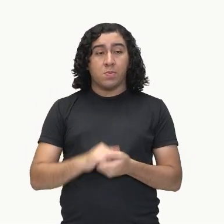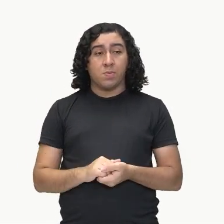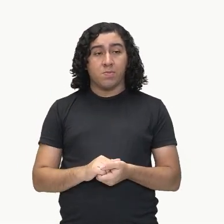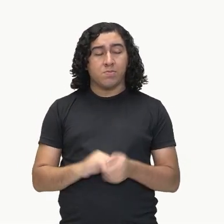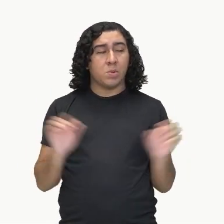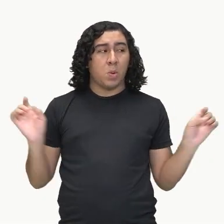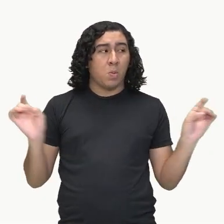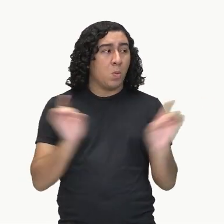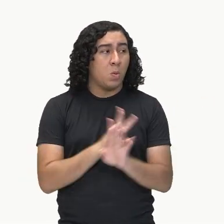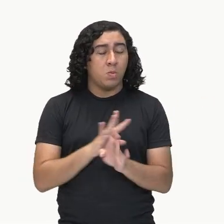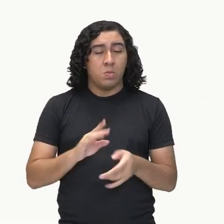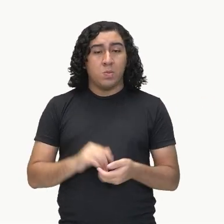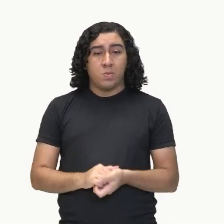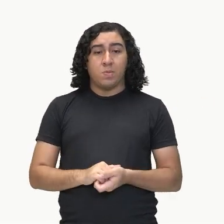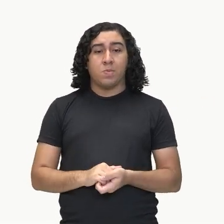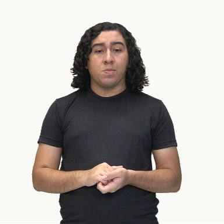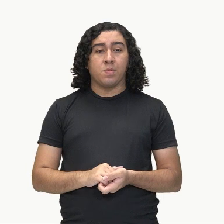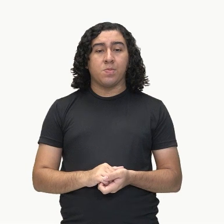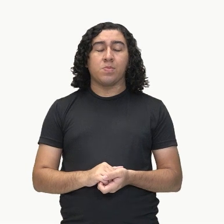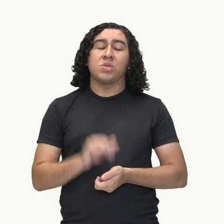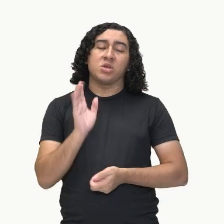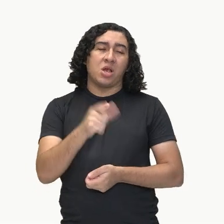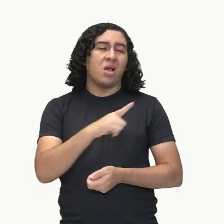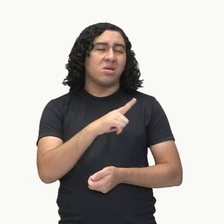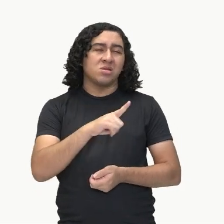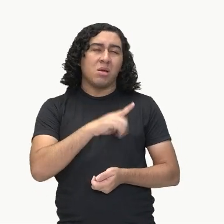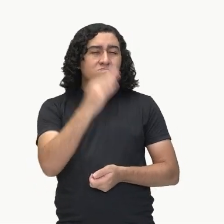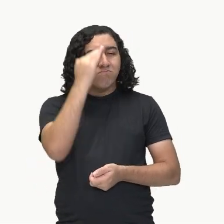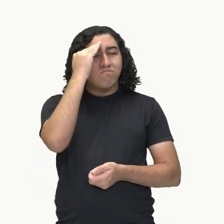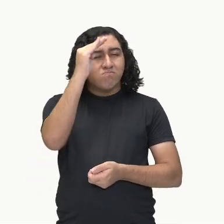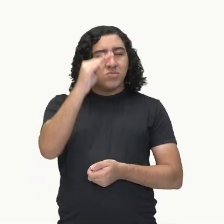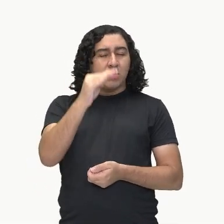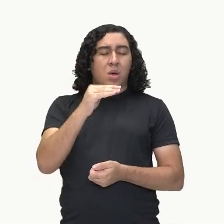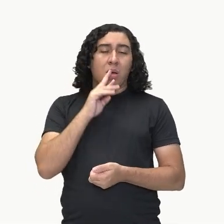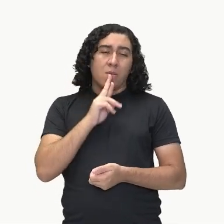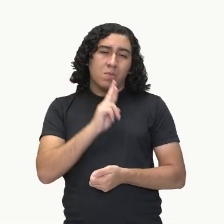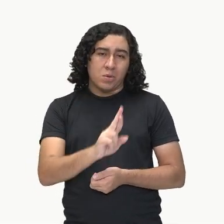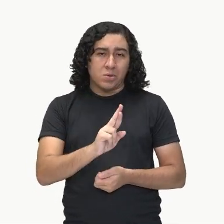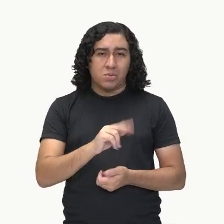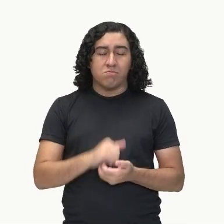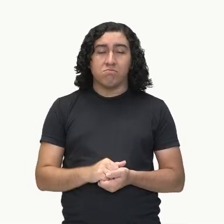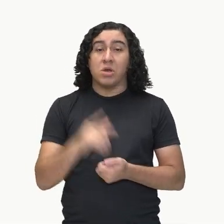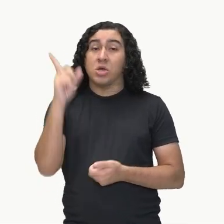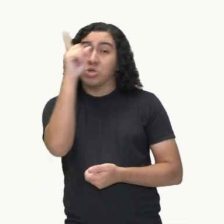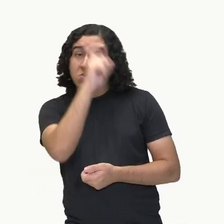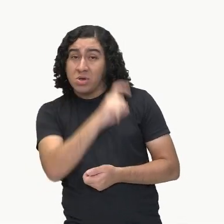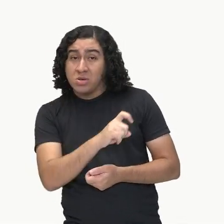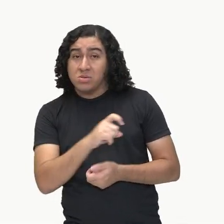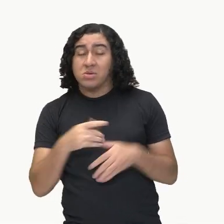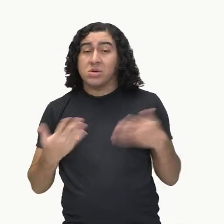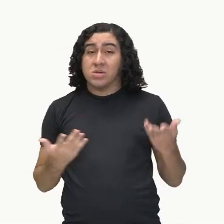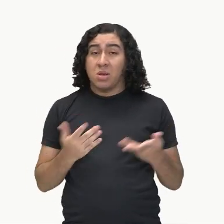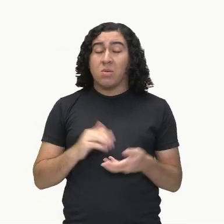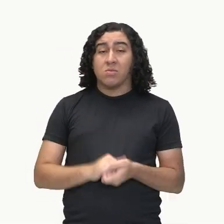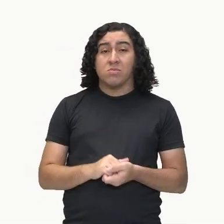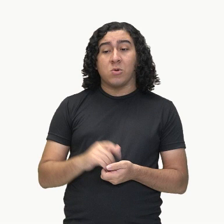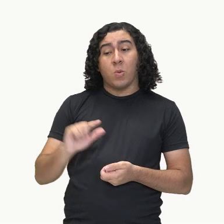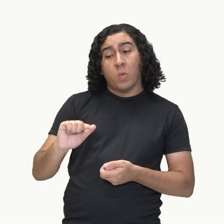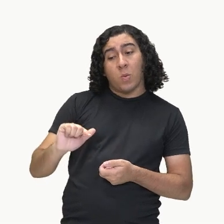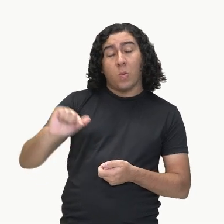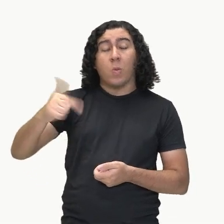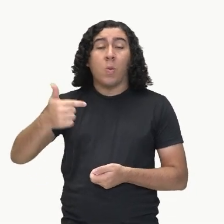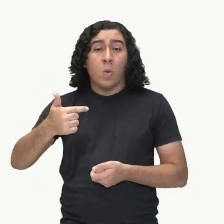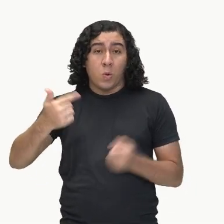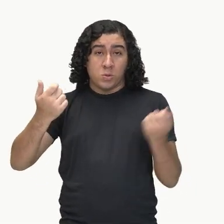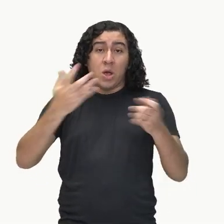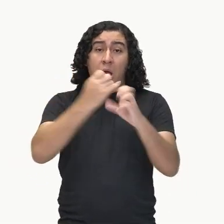Pronto. Este é o primeiro modo de você resolver aí. Tem dificuldade ainda? Então passe para aquele segundo modo